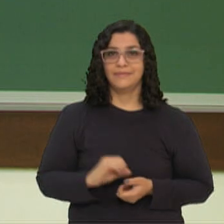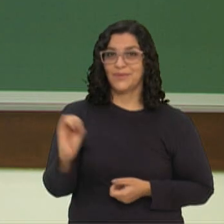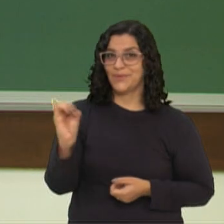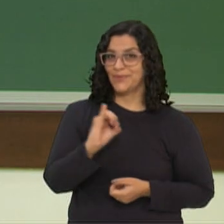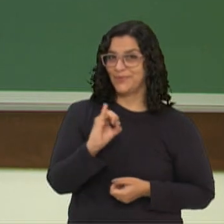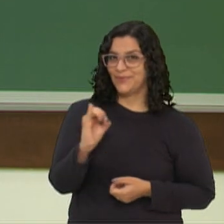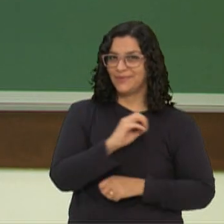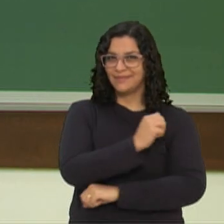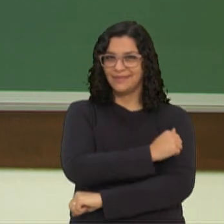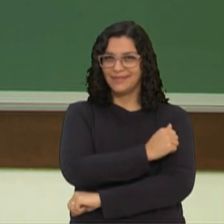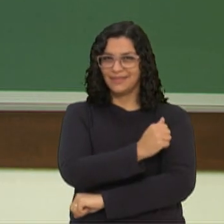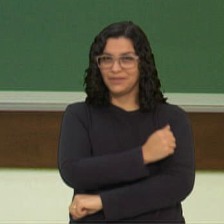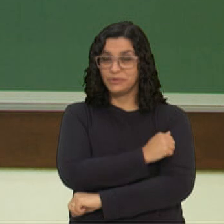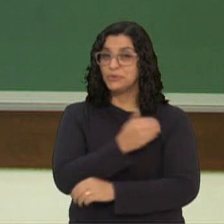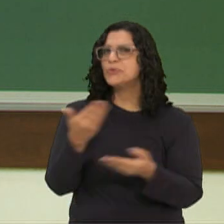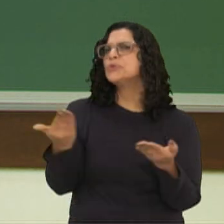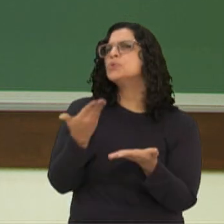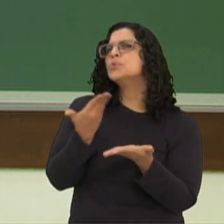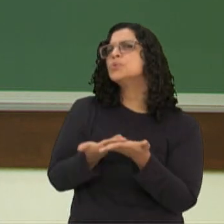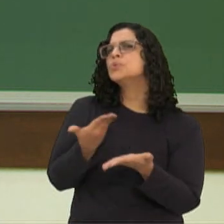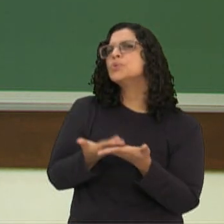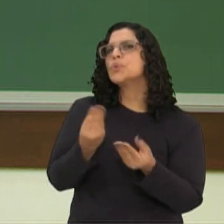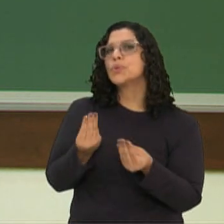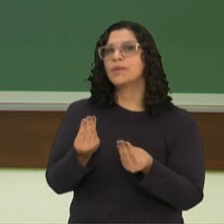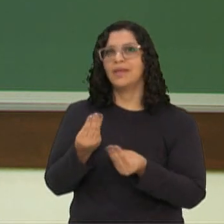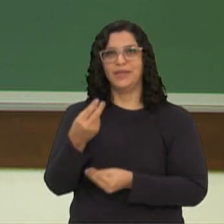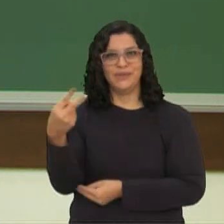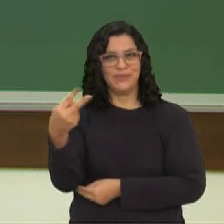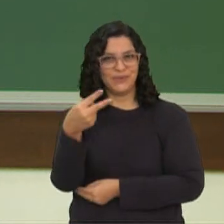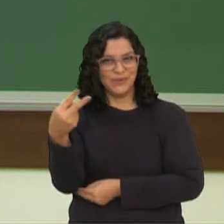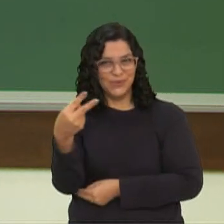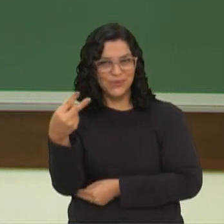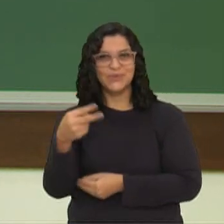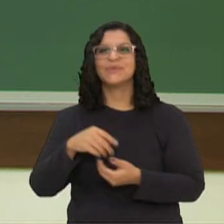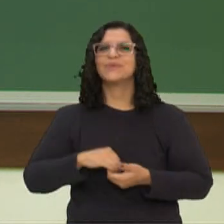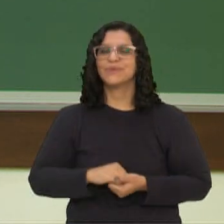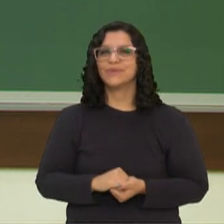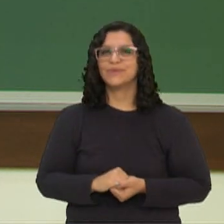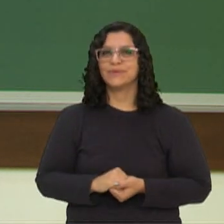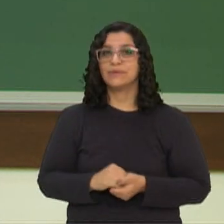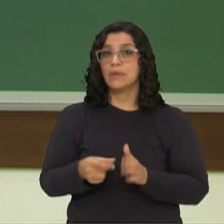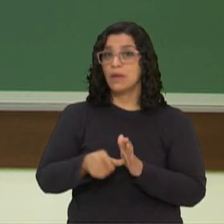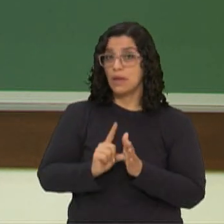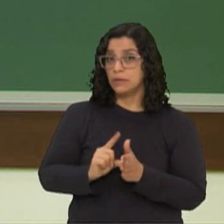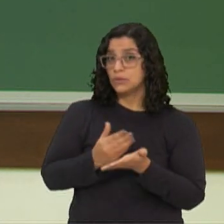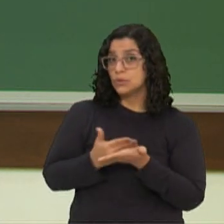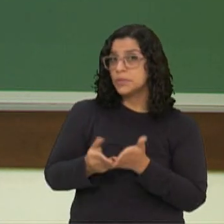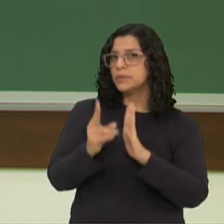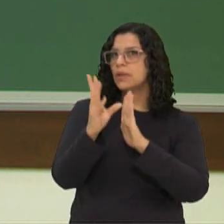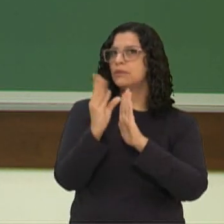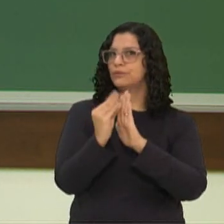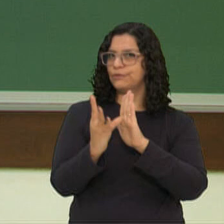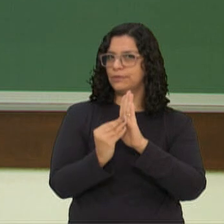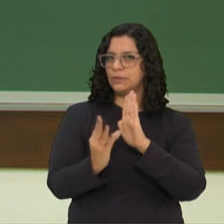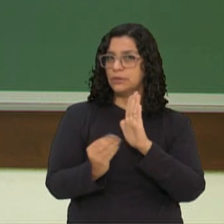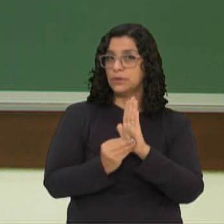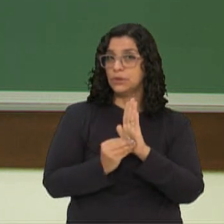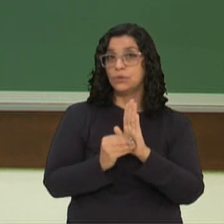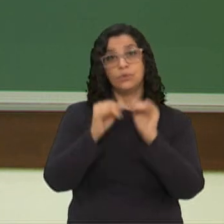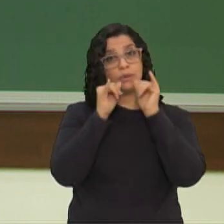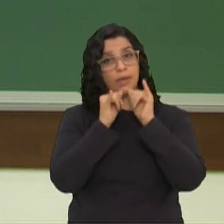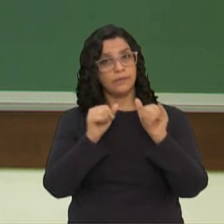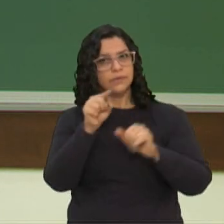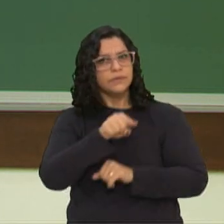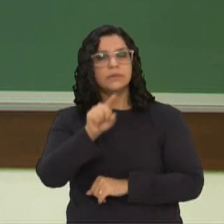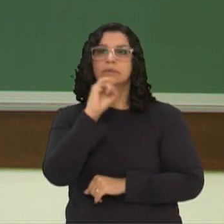Olá pessoal, vamos trabalhar hoje aqui com a aula 22 com vocês. Antes da gente entrar no assunto, gostaria de reforçar